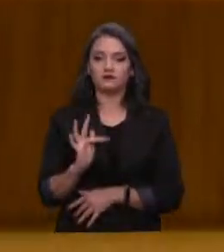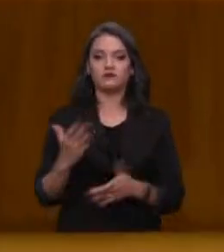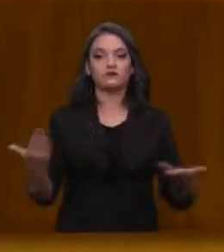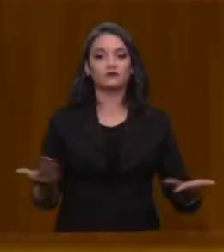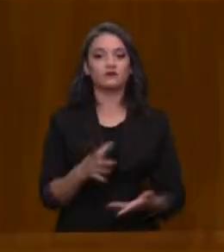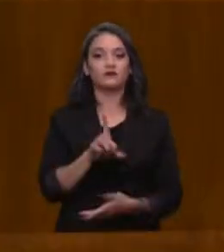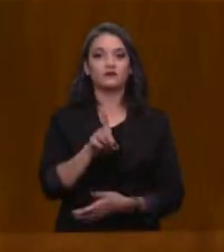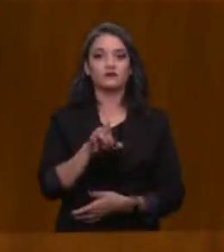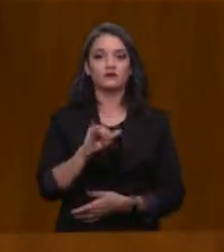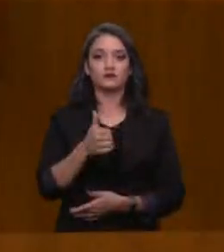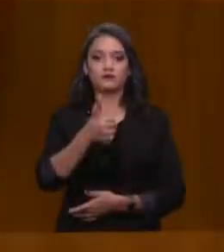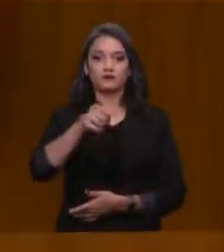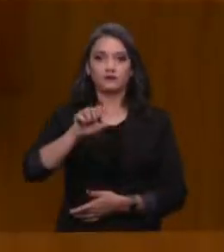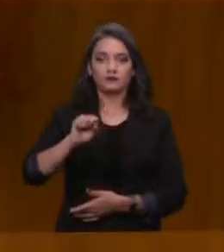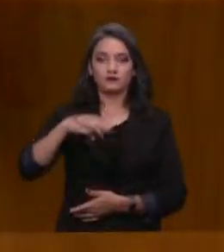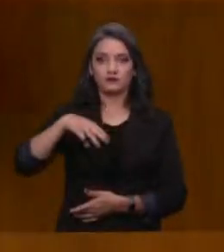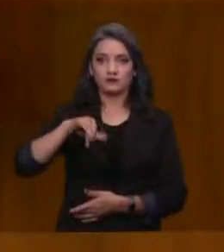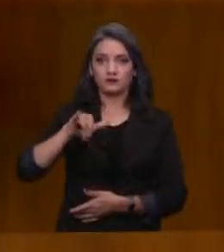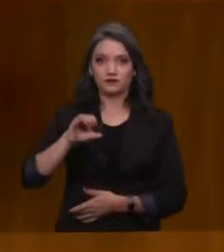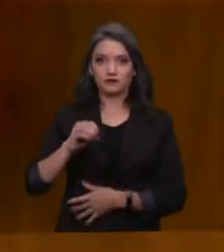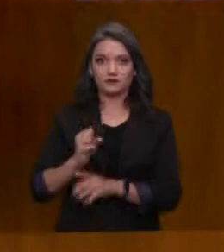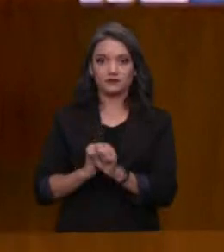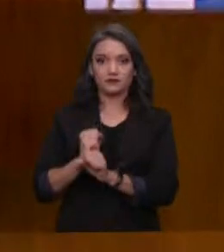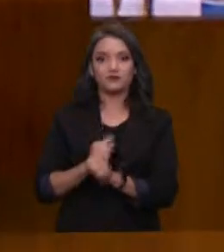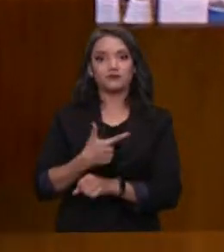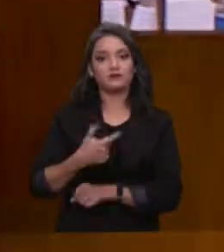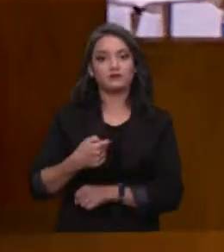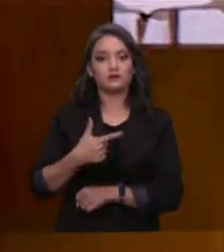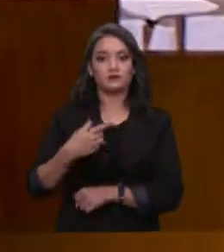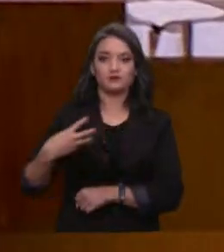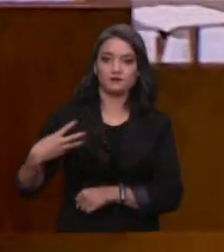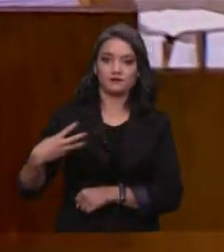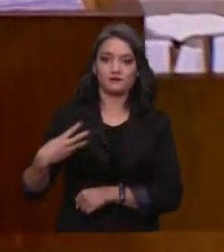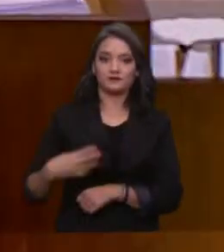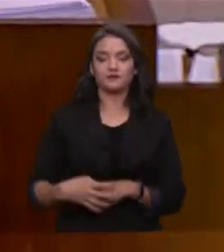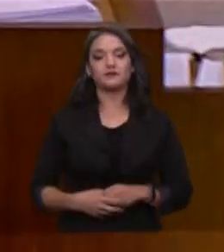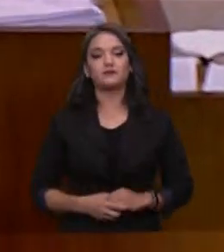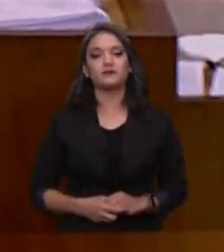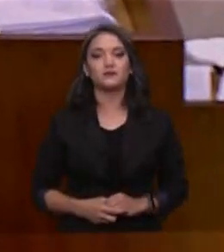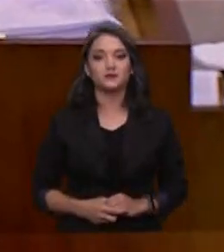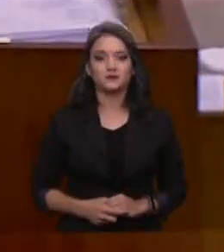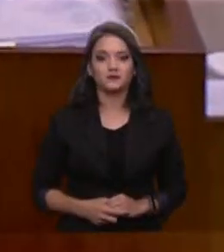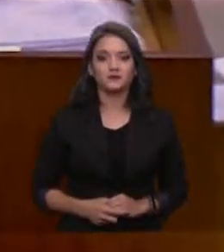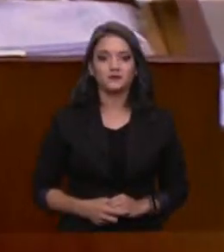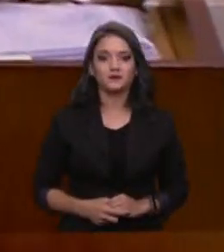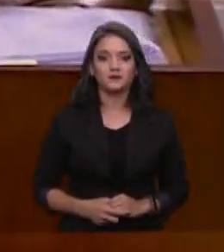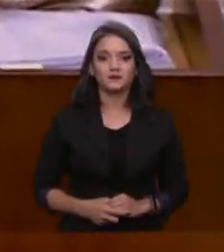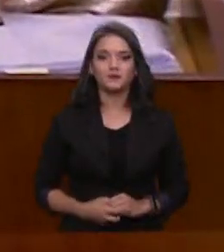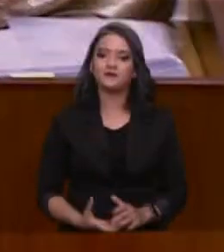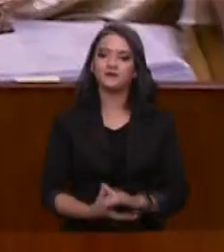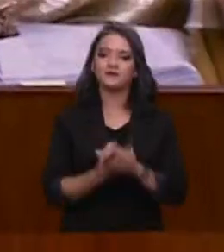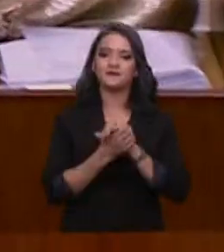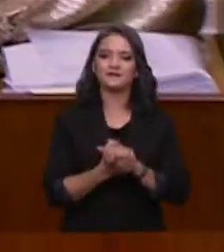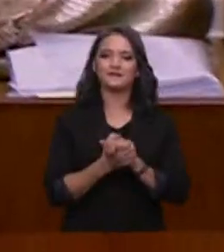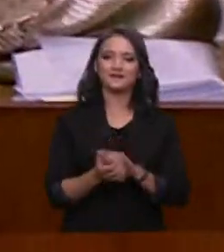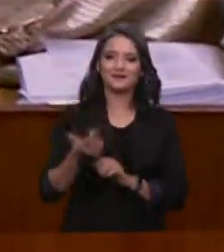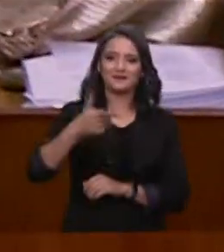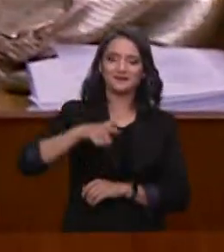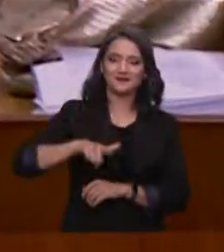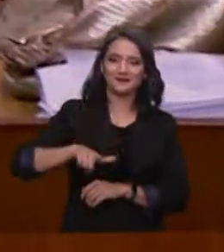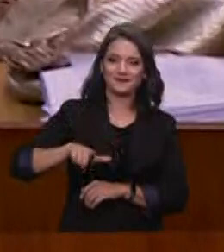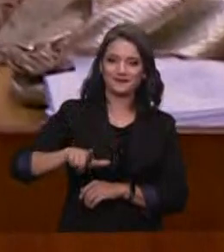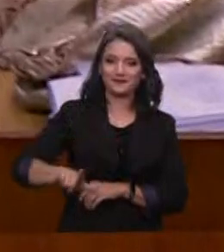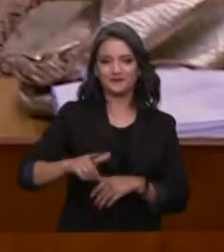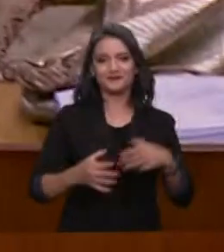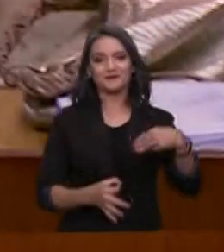STF. 18 de maio de 2023. Renovo minha saudação aos queridos colegas,